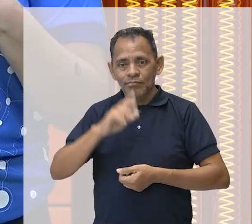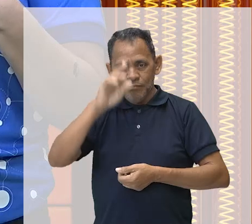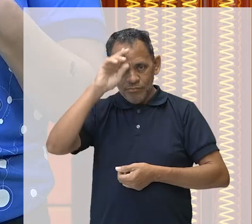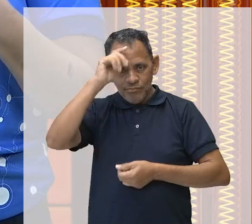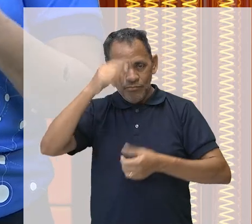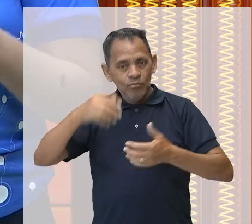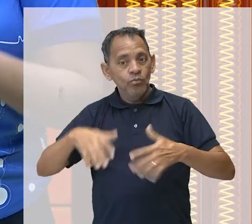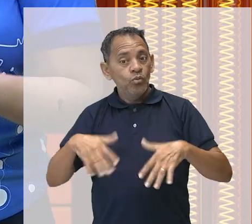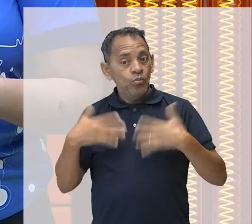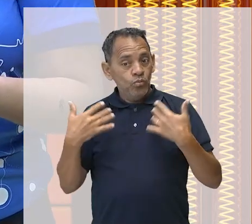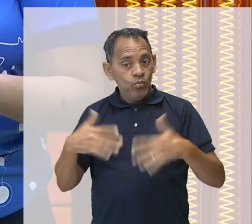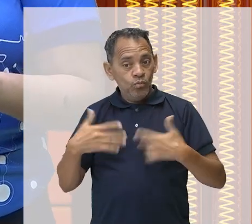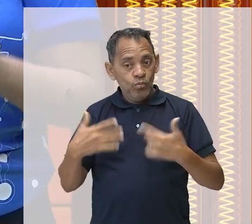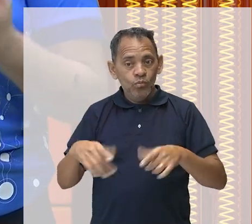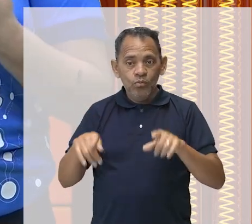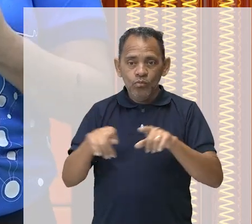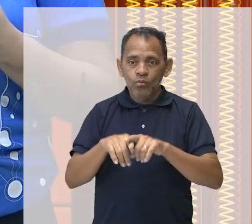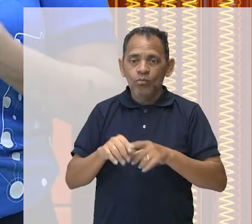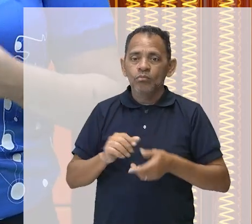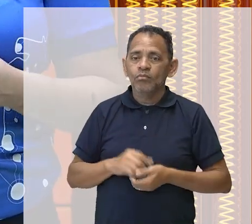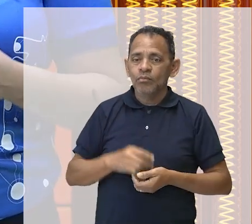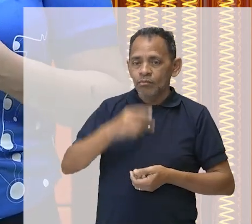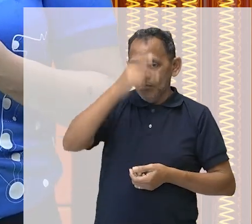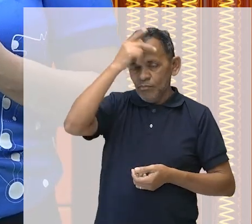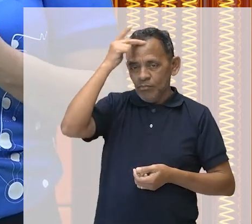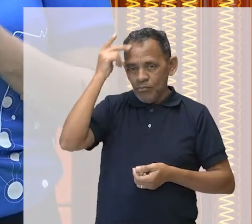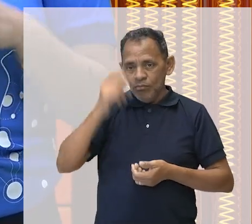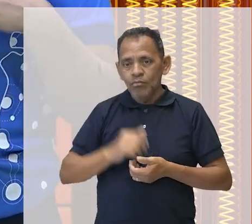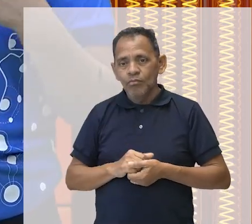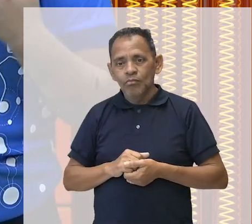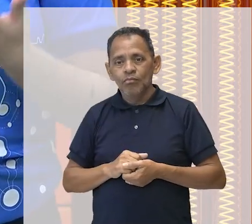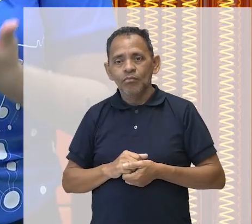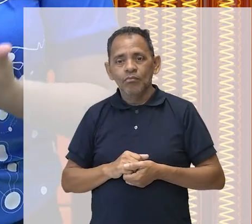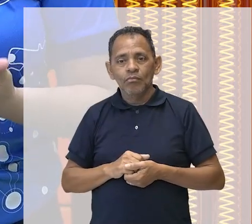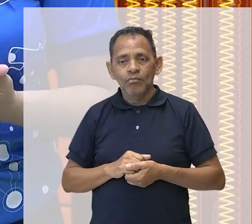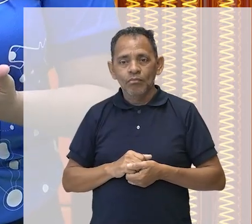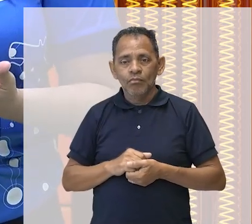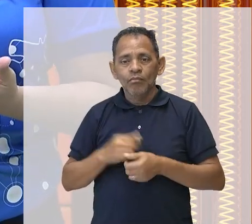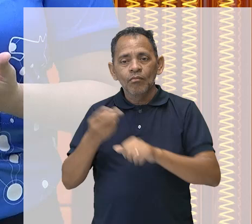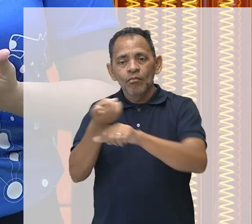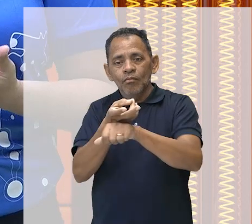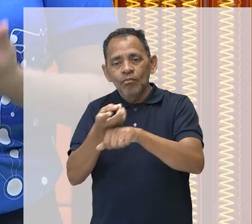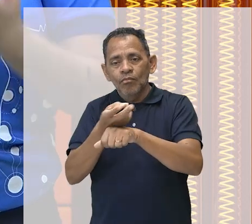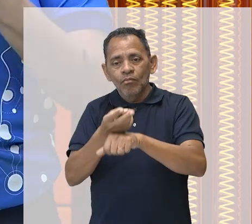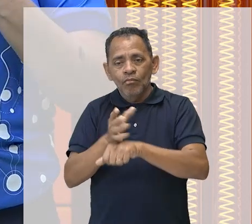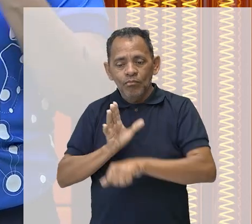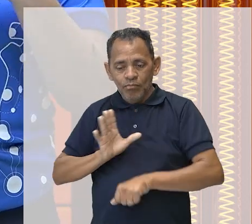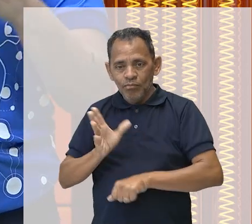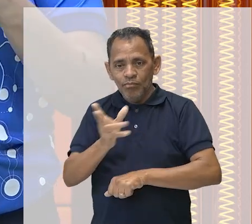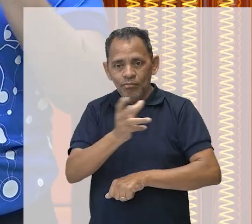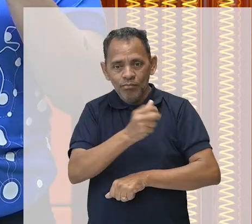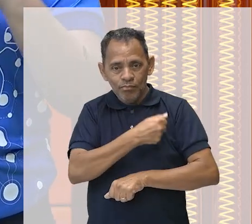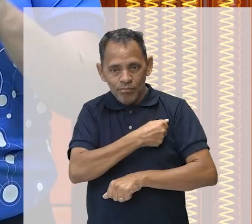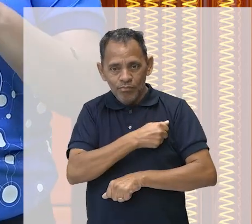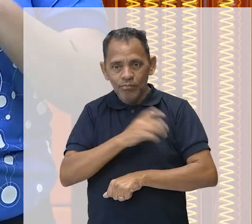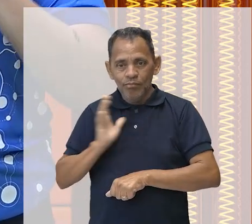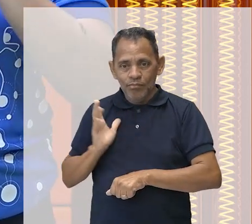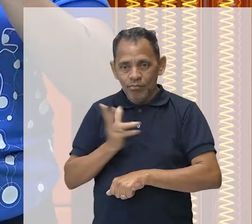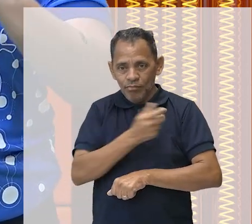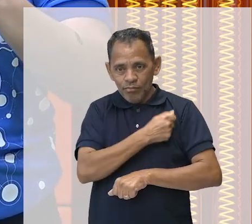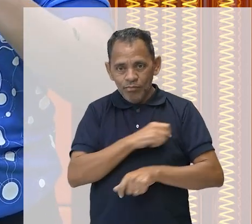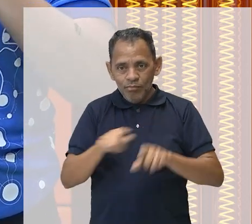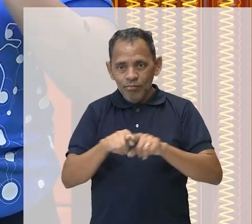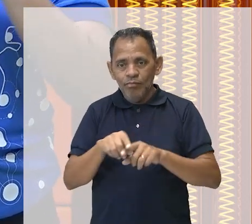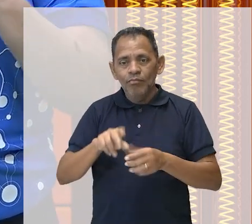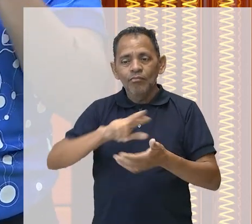mesmo tempo, estava sendo honesto, né? Muitas vezes vinculados ao quê? A busca pela salvação. Então, eram várias características